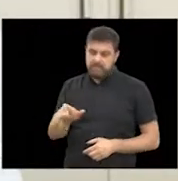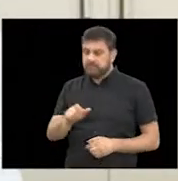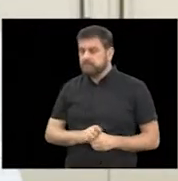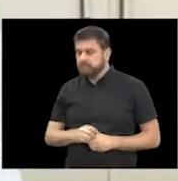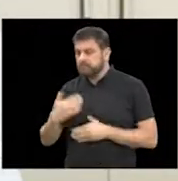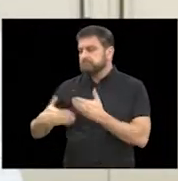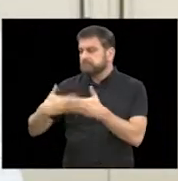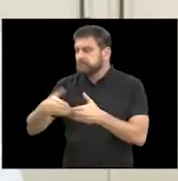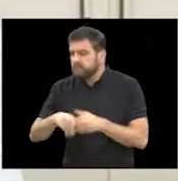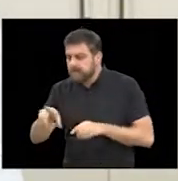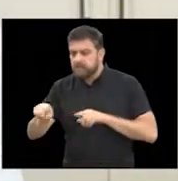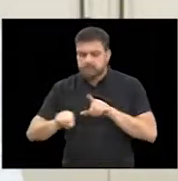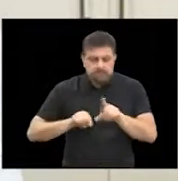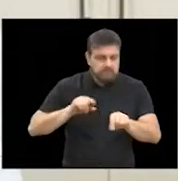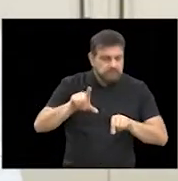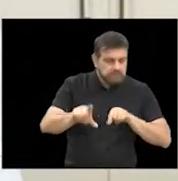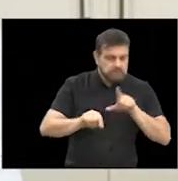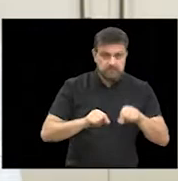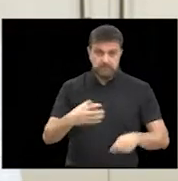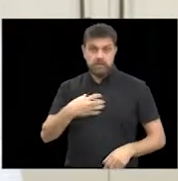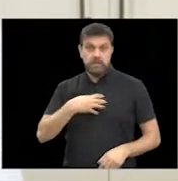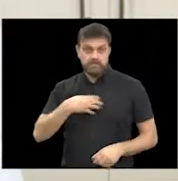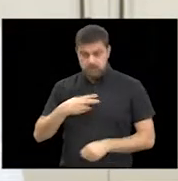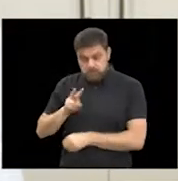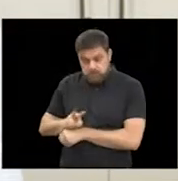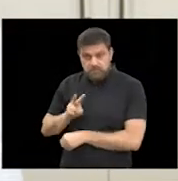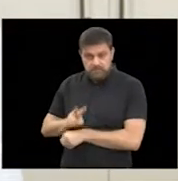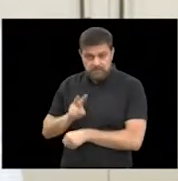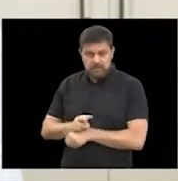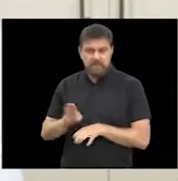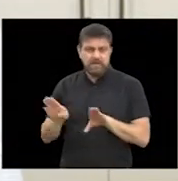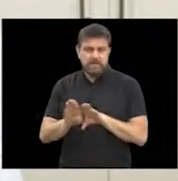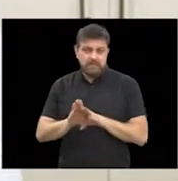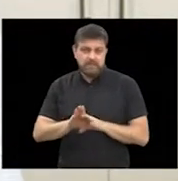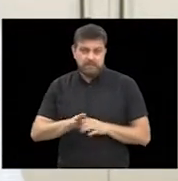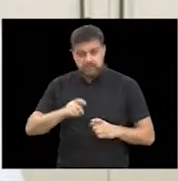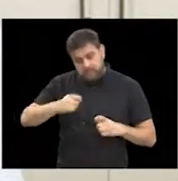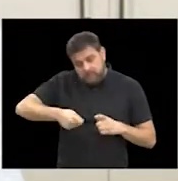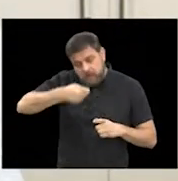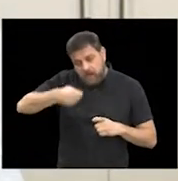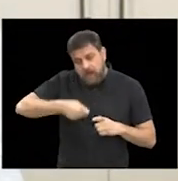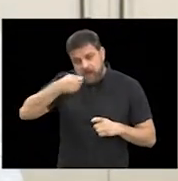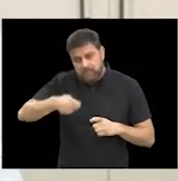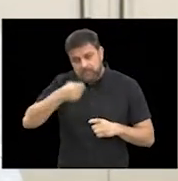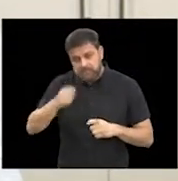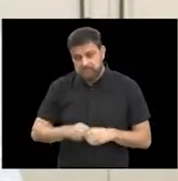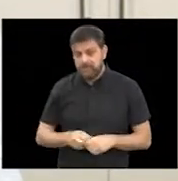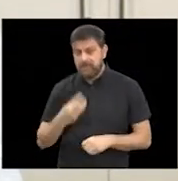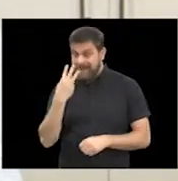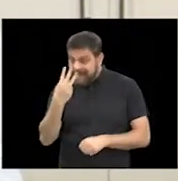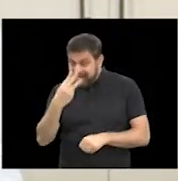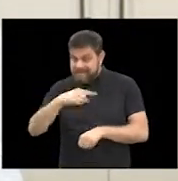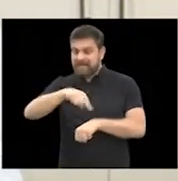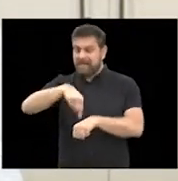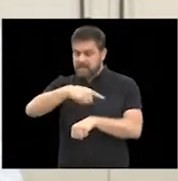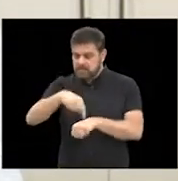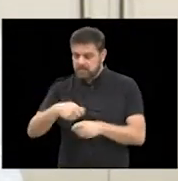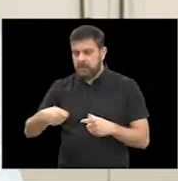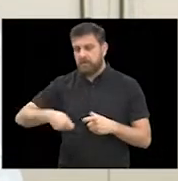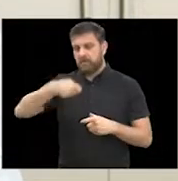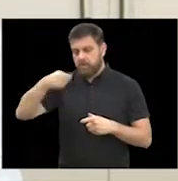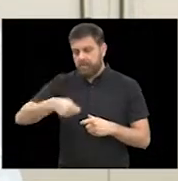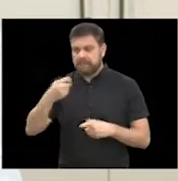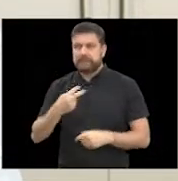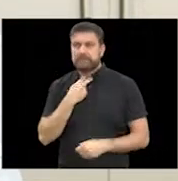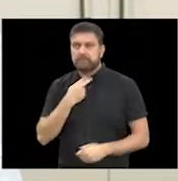com o tempo, né? Então, essa é uma forma de tratar. Outras formas são alimentos, alimentação a cada 3 horas, né? Não ficar muitas